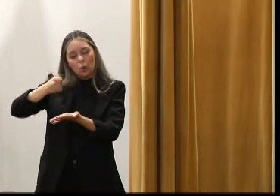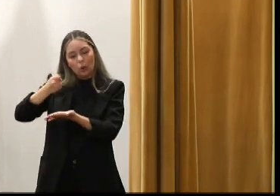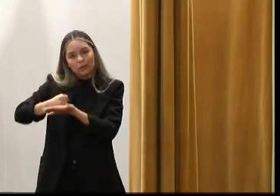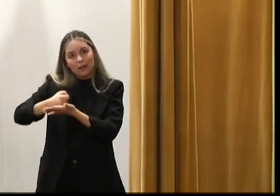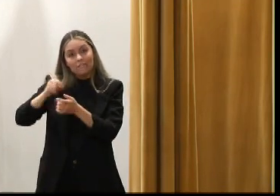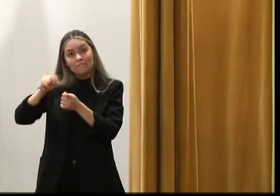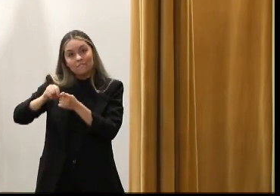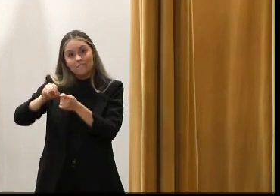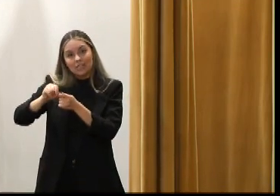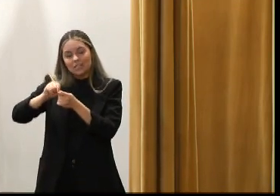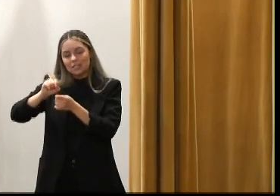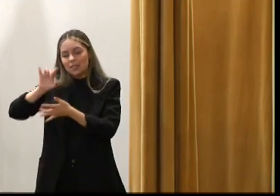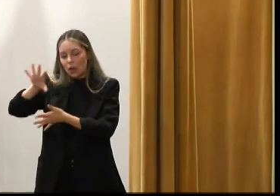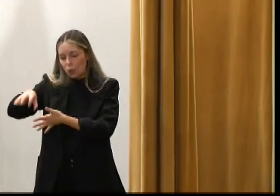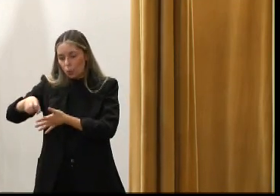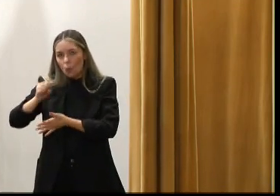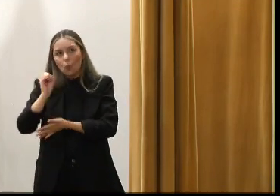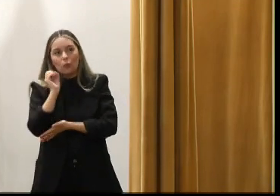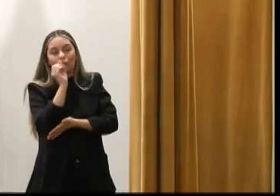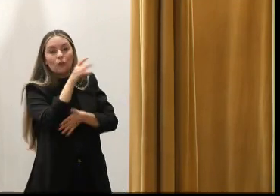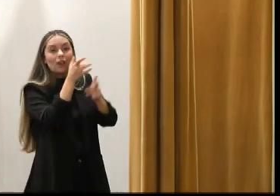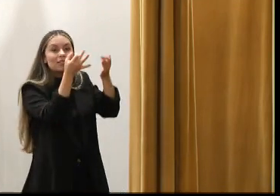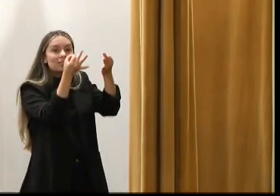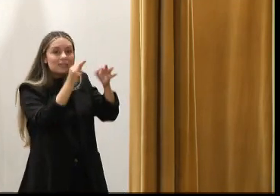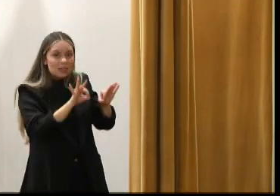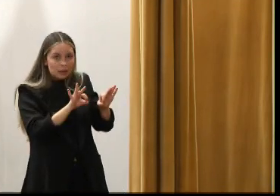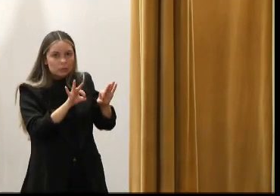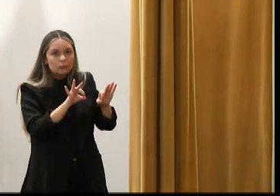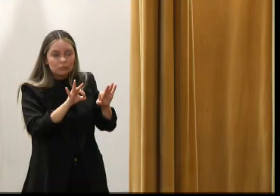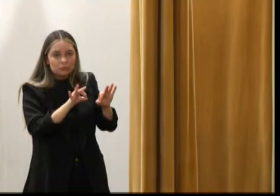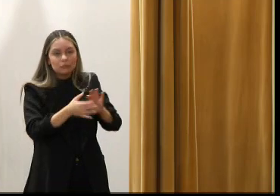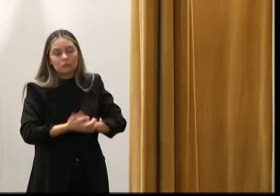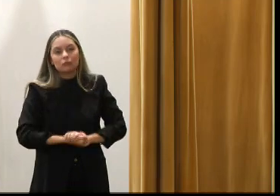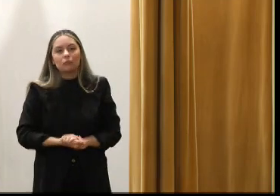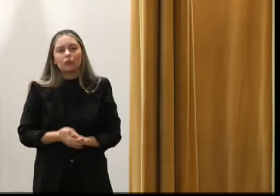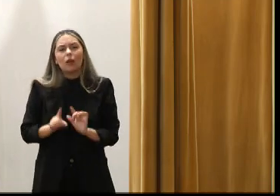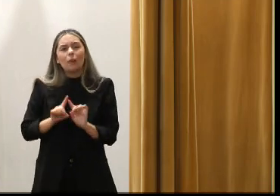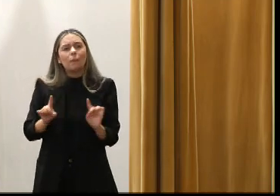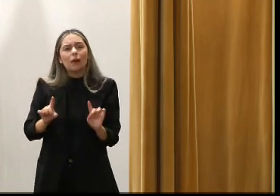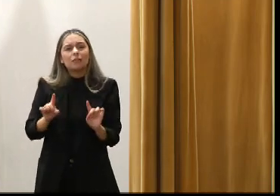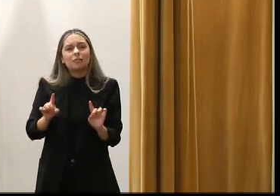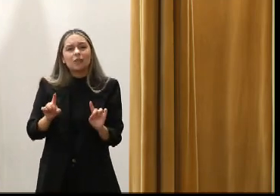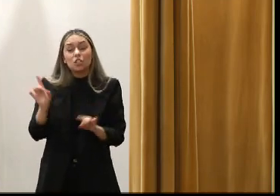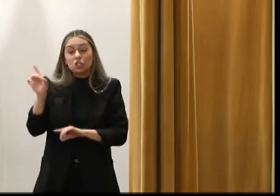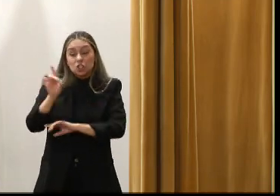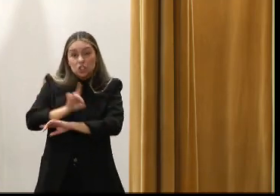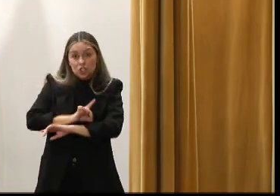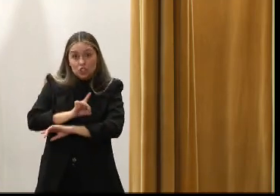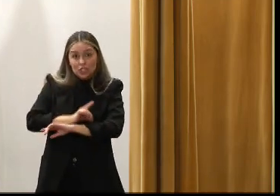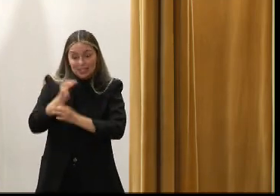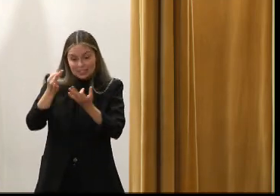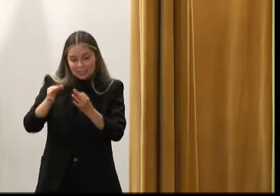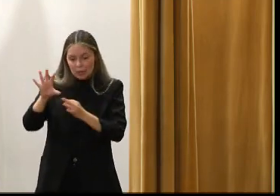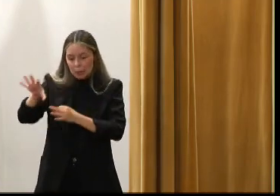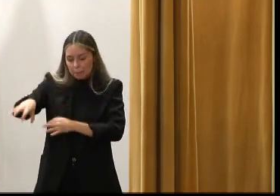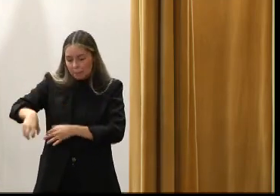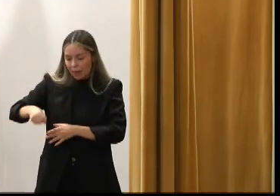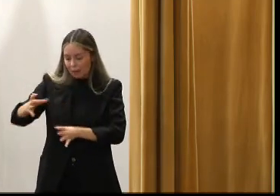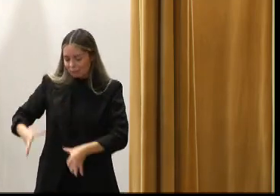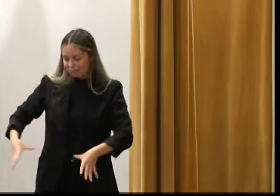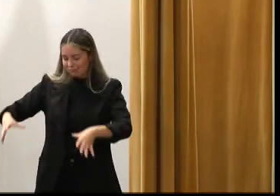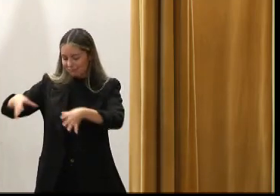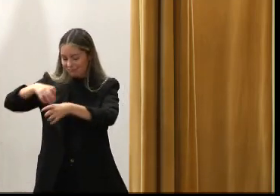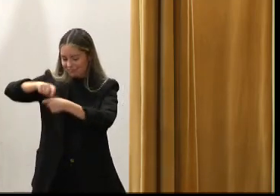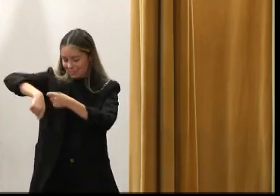faziam o recolhimento e a destinação adequada do resíduo sólido. Só que no dia de coleta, eles pegavam o resíduo, colocavam em sacos